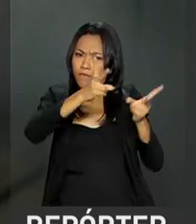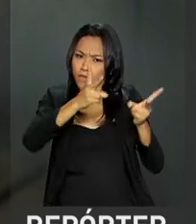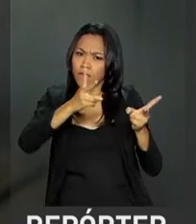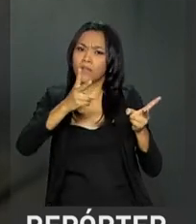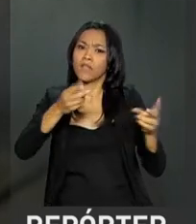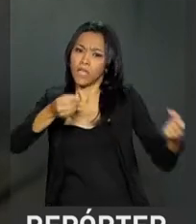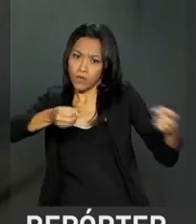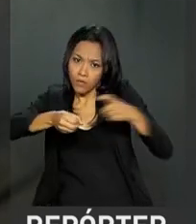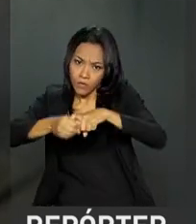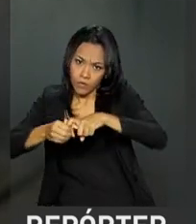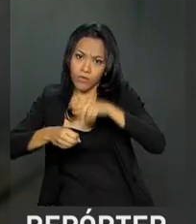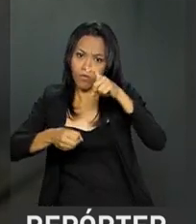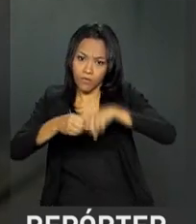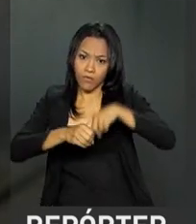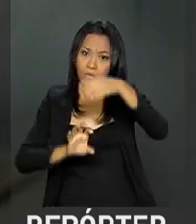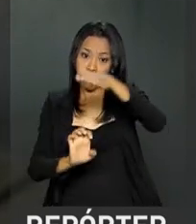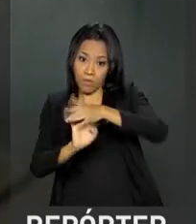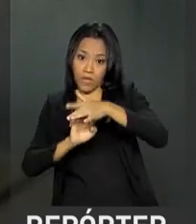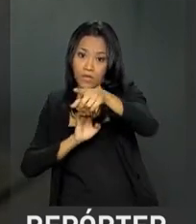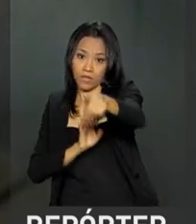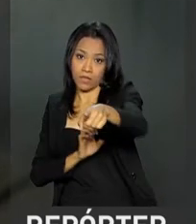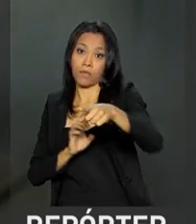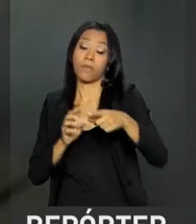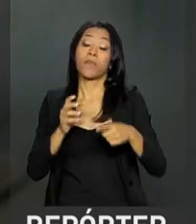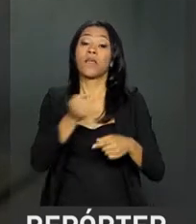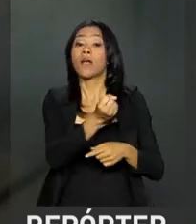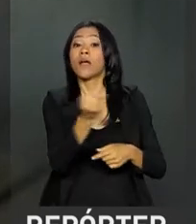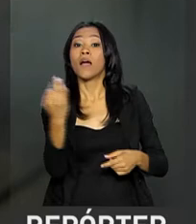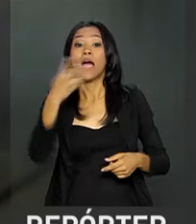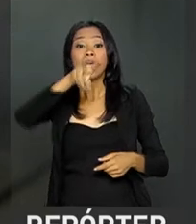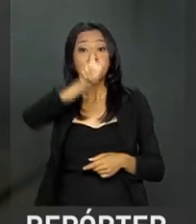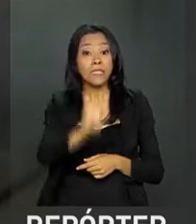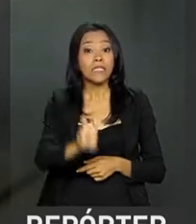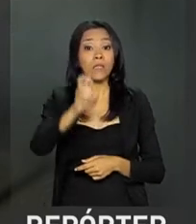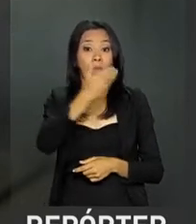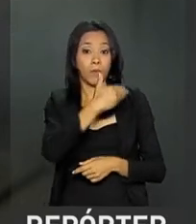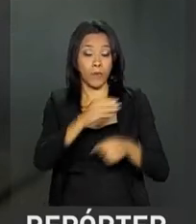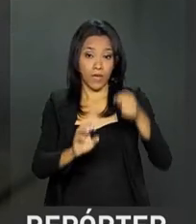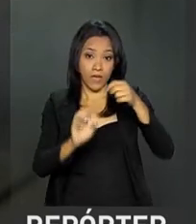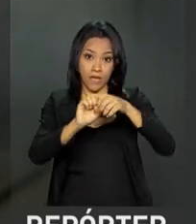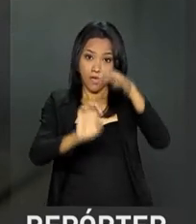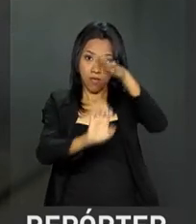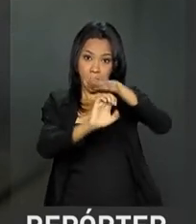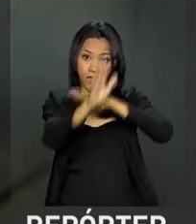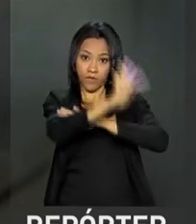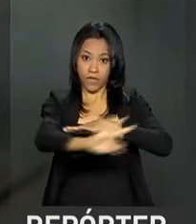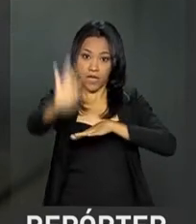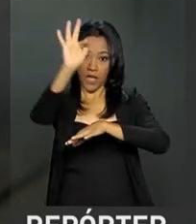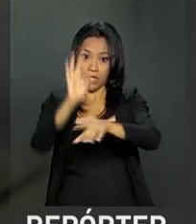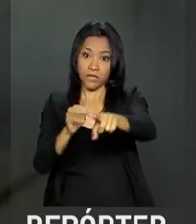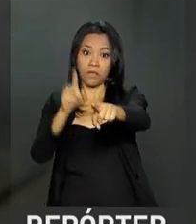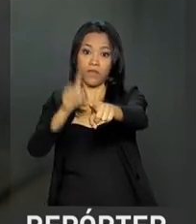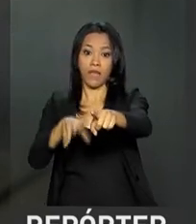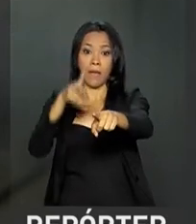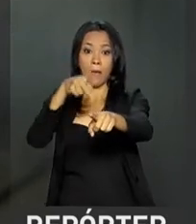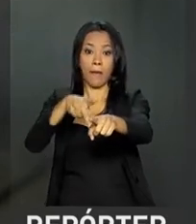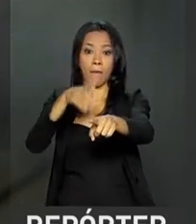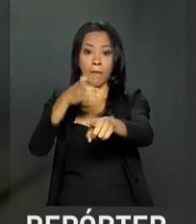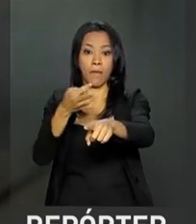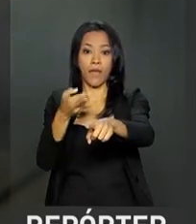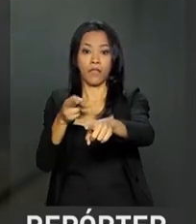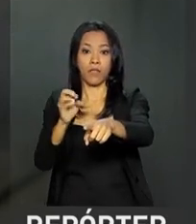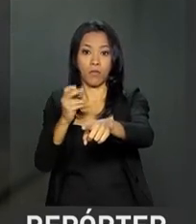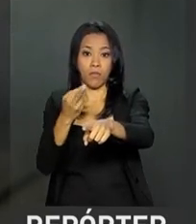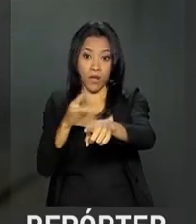petrobrás o maior crescimento entre as cinco maiores empresas federais foi da petrobras que saiu de um prejuízo de 15